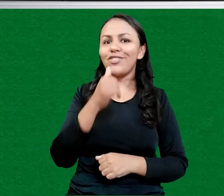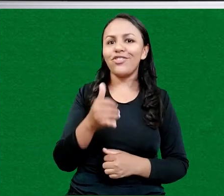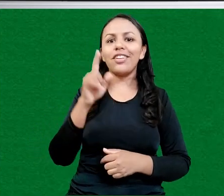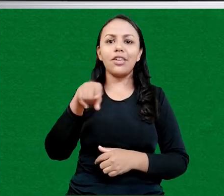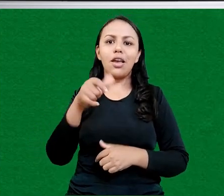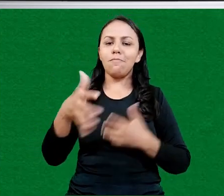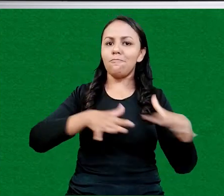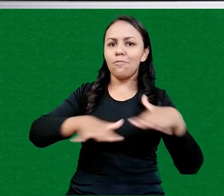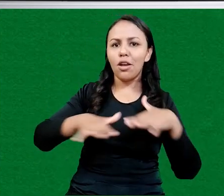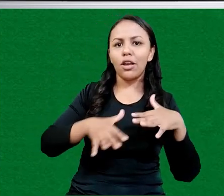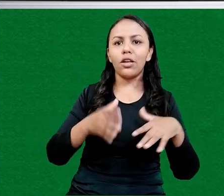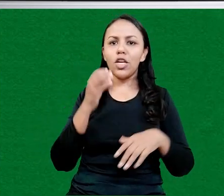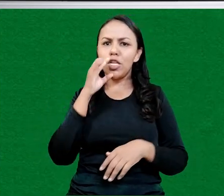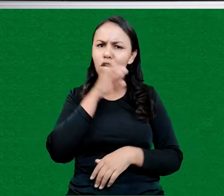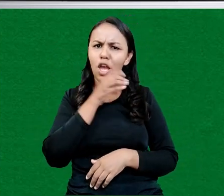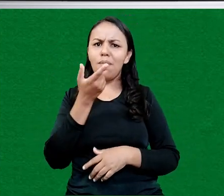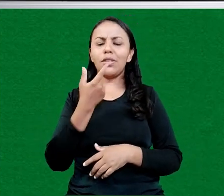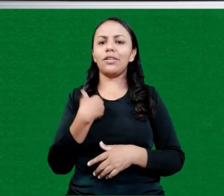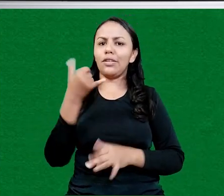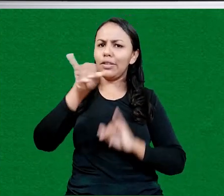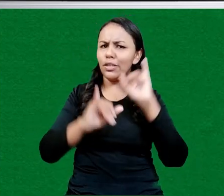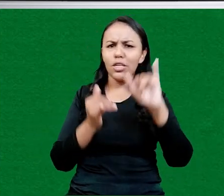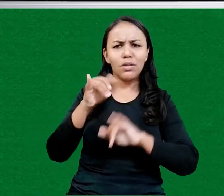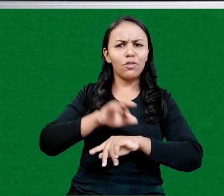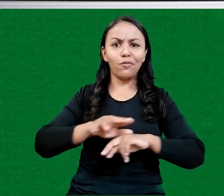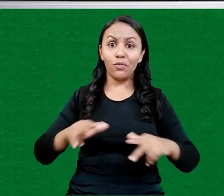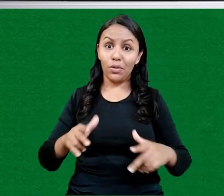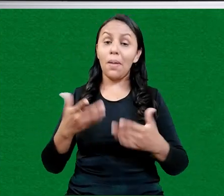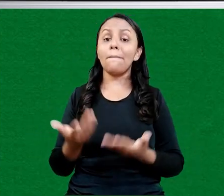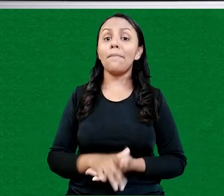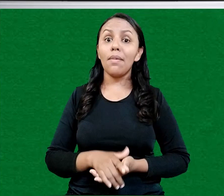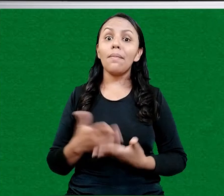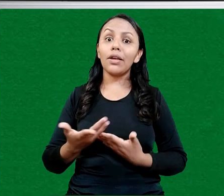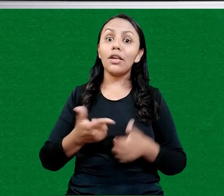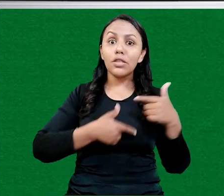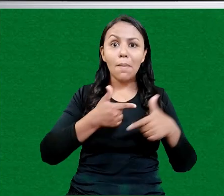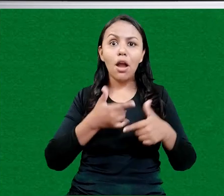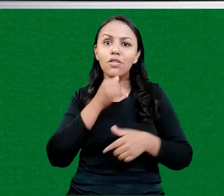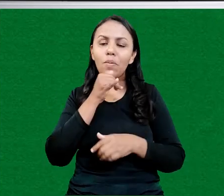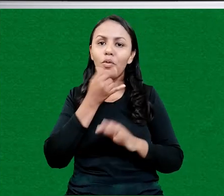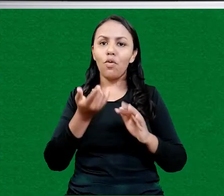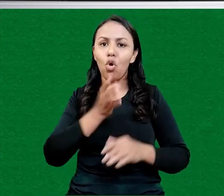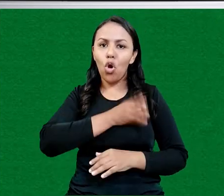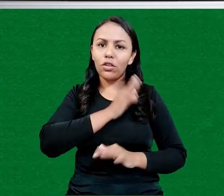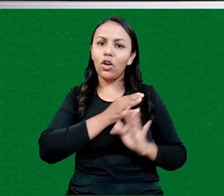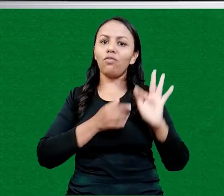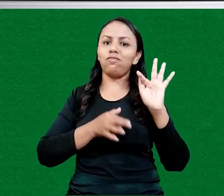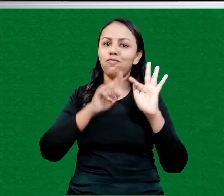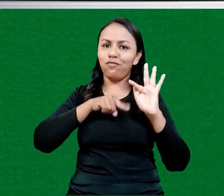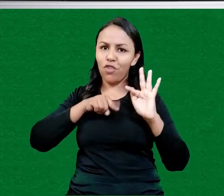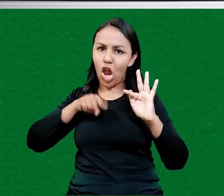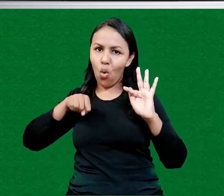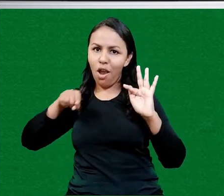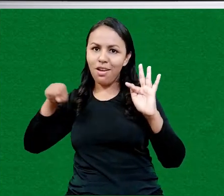ela mecânica, térmica, química, de uma forma geral, para que essas reações, como a frequência cardíaca